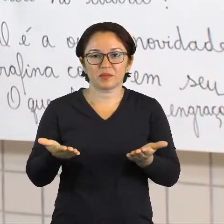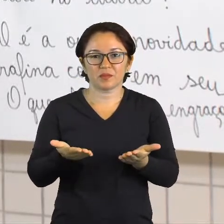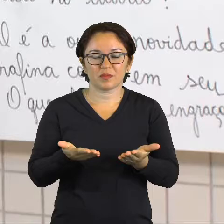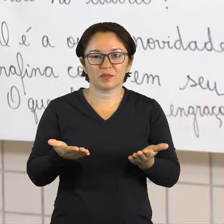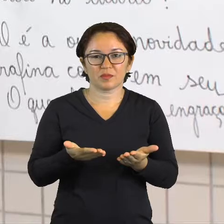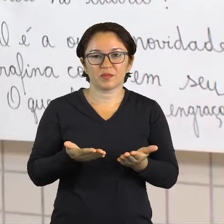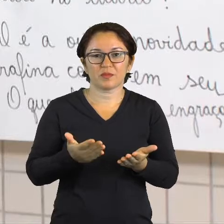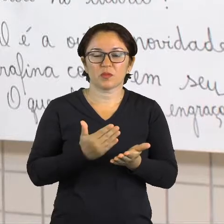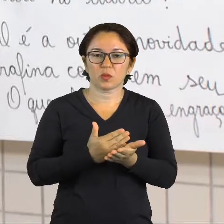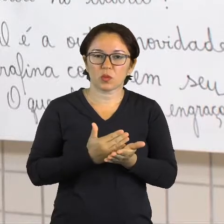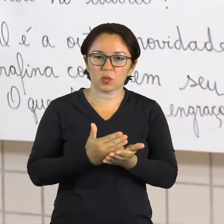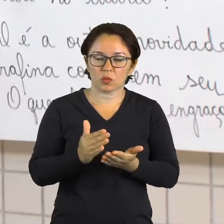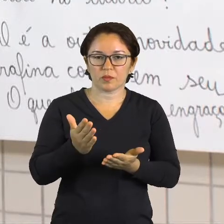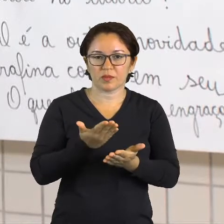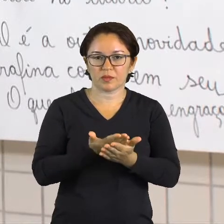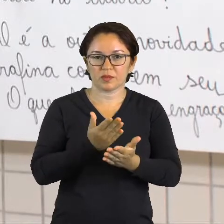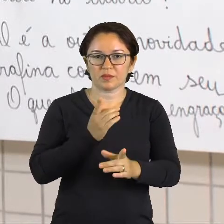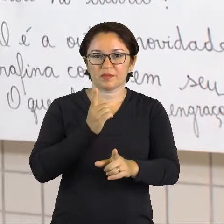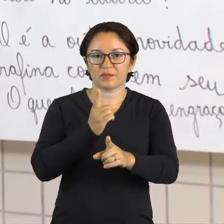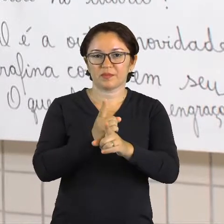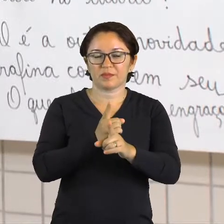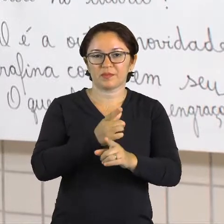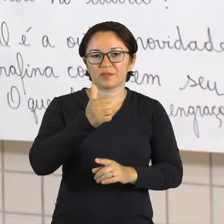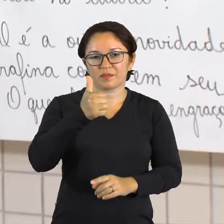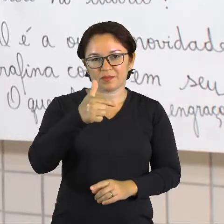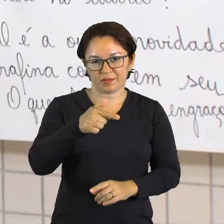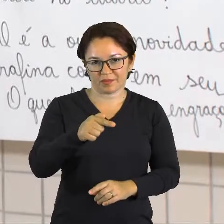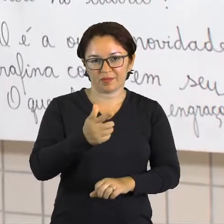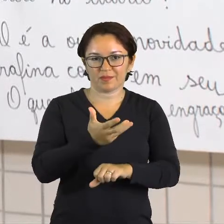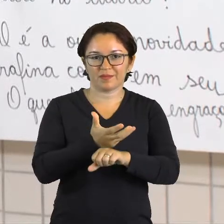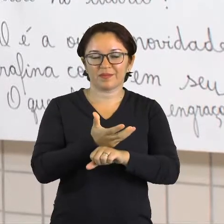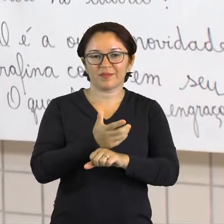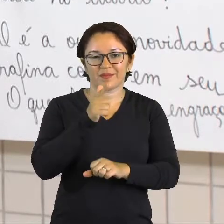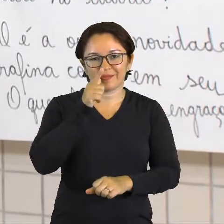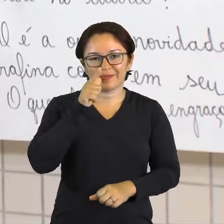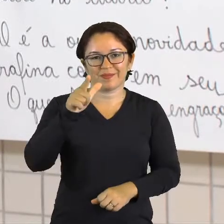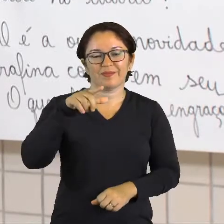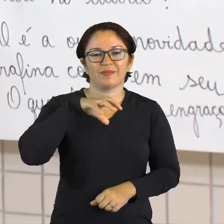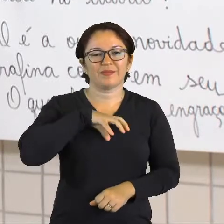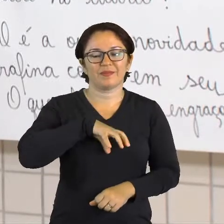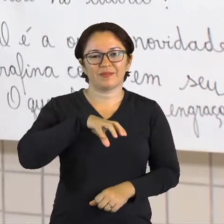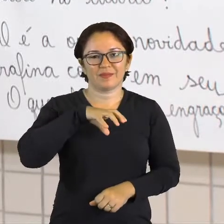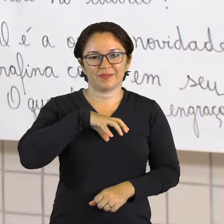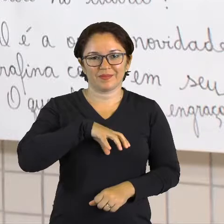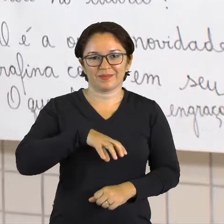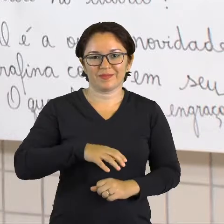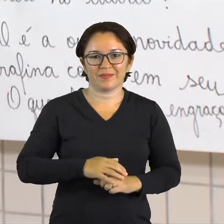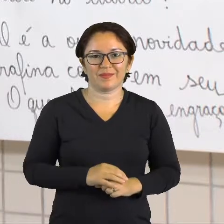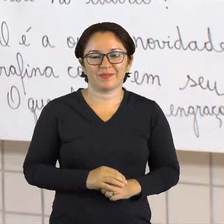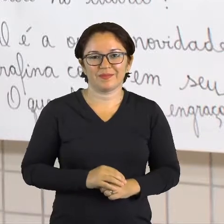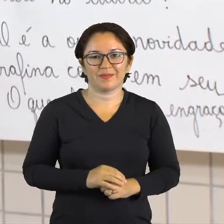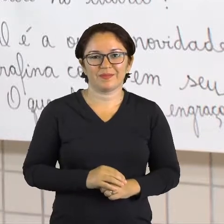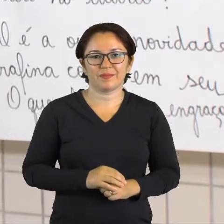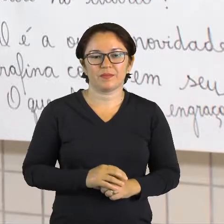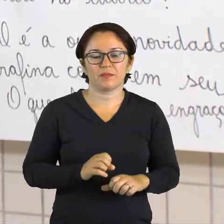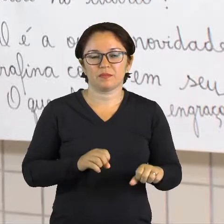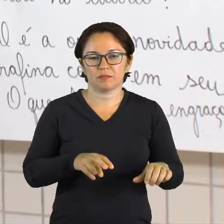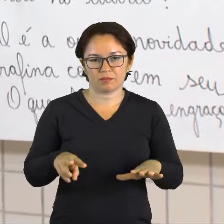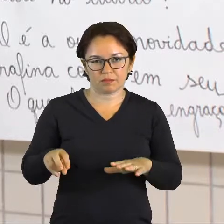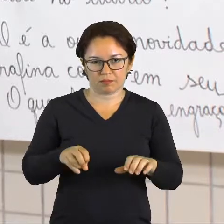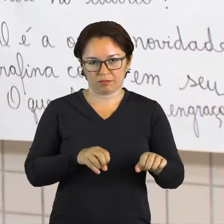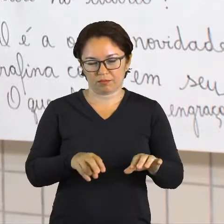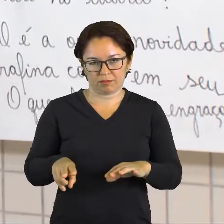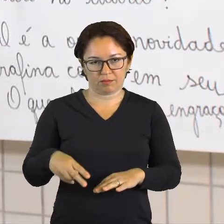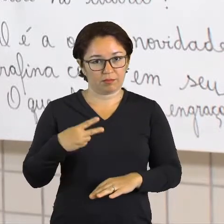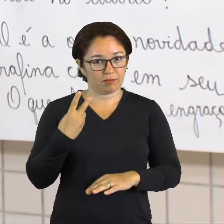estamos iniciando a aula 17 de língua portuguesa. É mais uma quinzena de estudos,